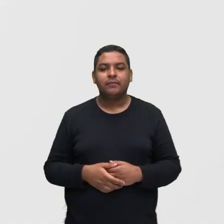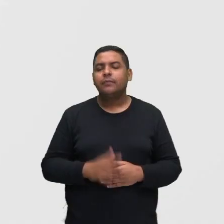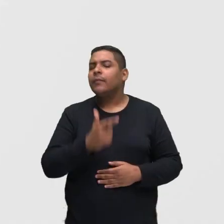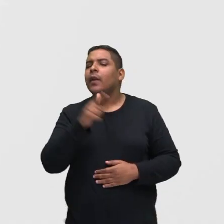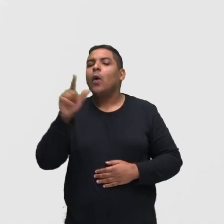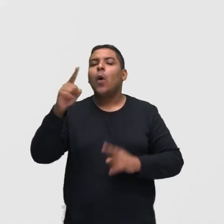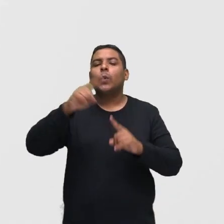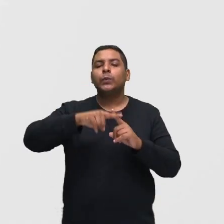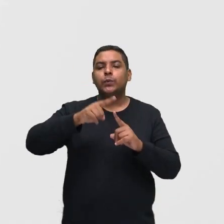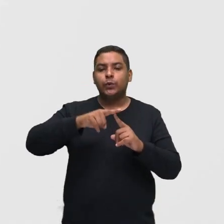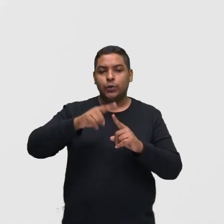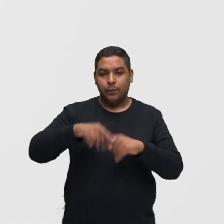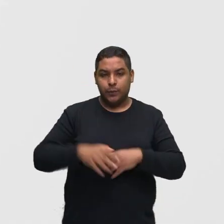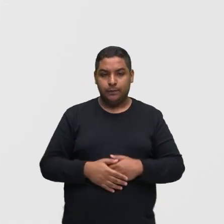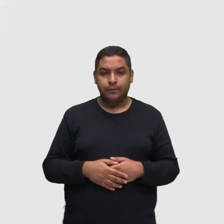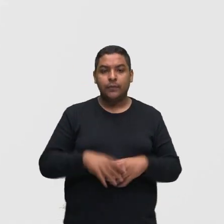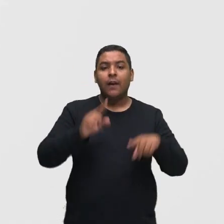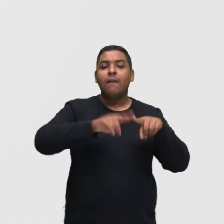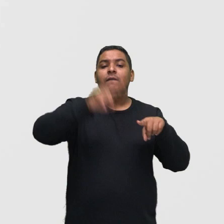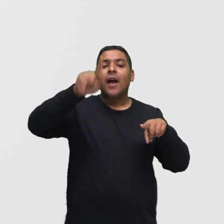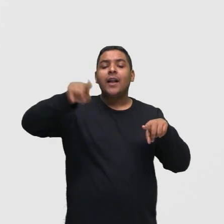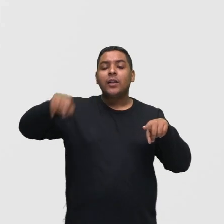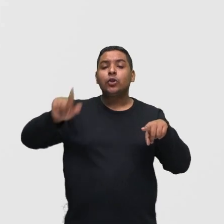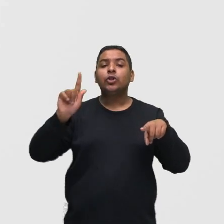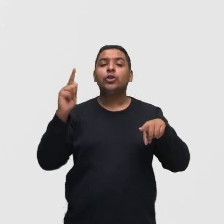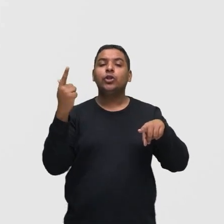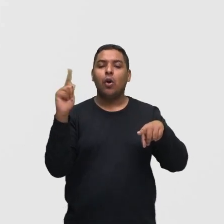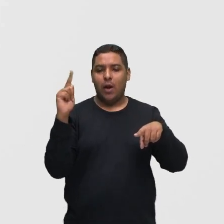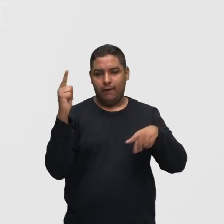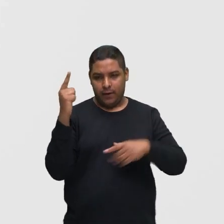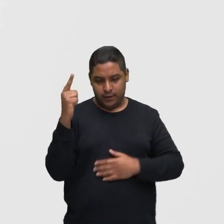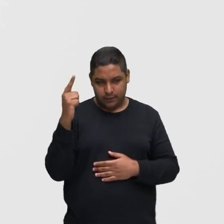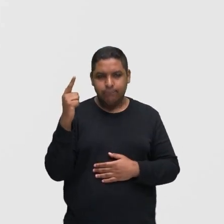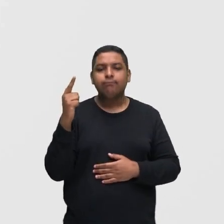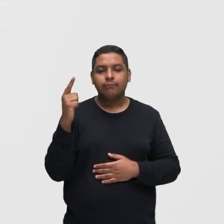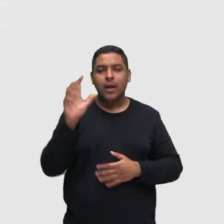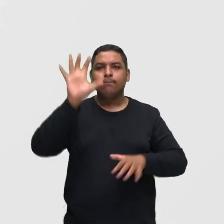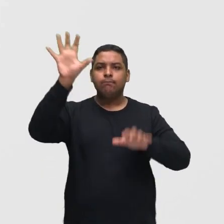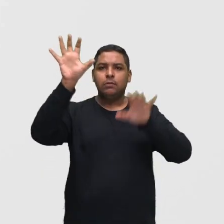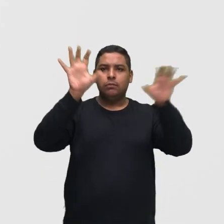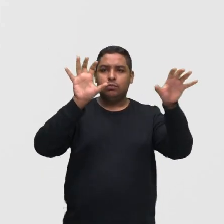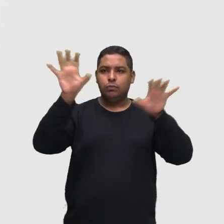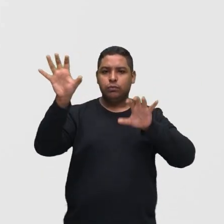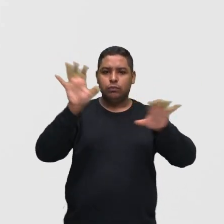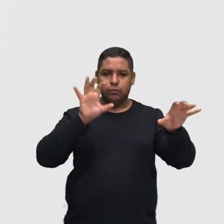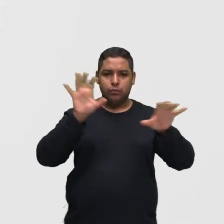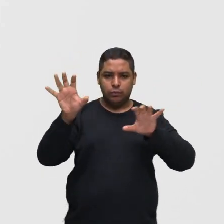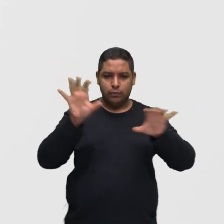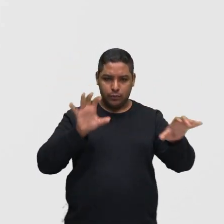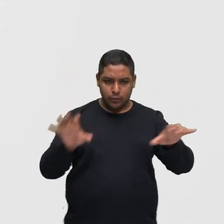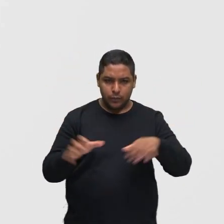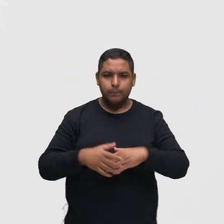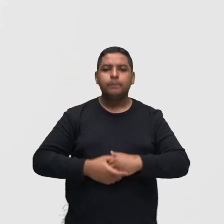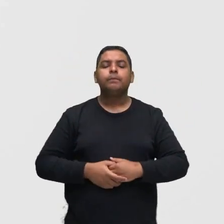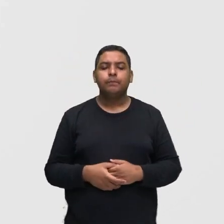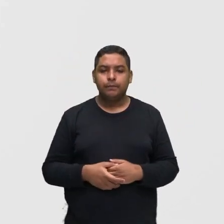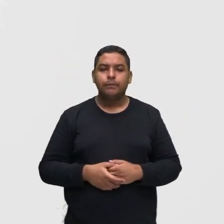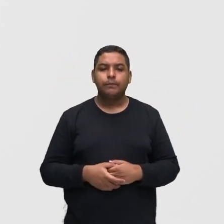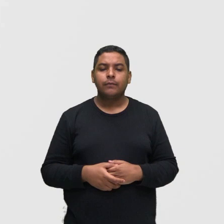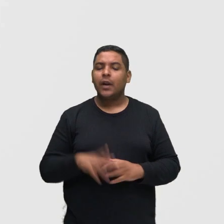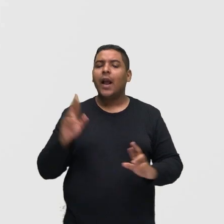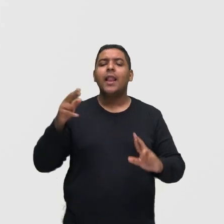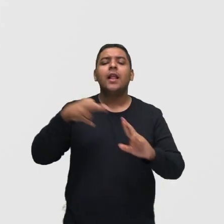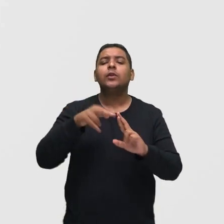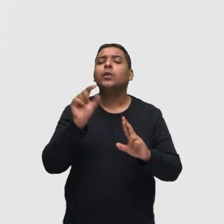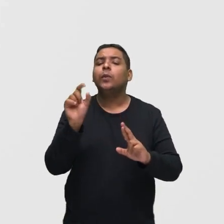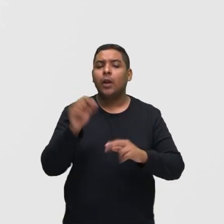só, são as variações que a gente chama de geográficas. Essas variações geográficas, elas estão relacionadas com a